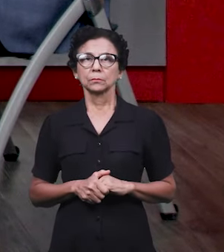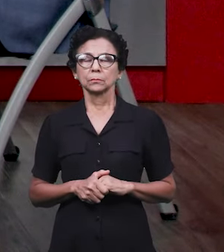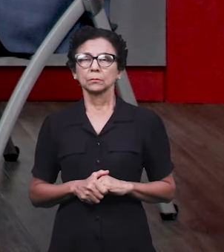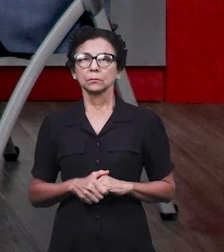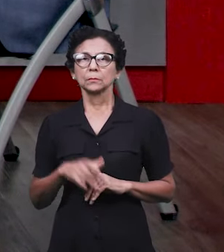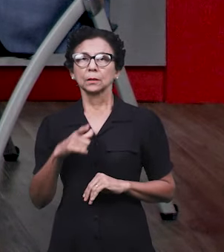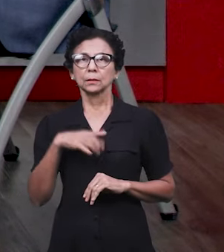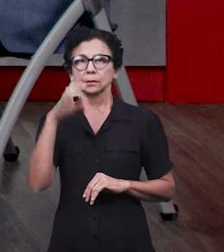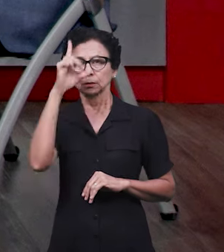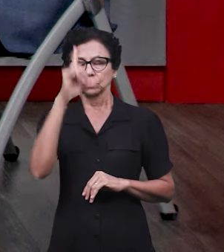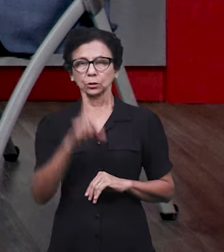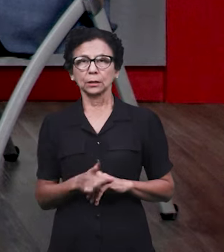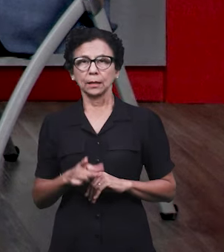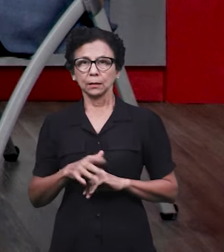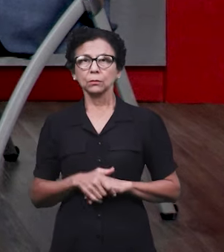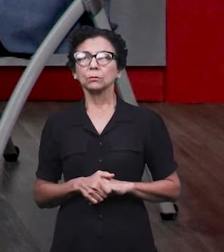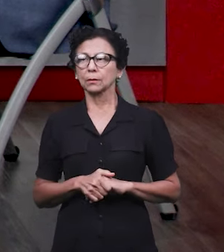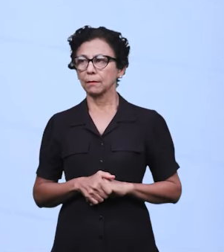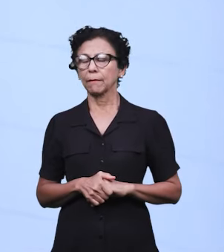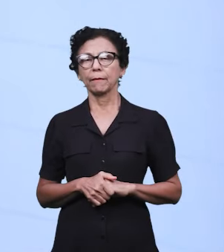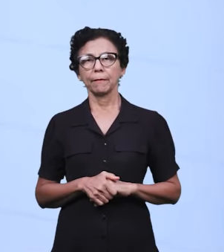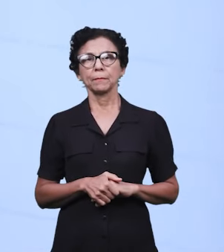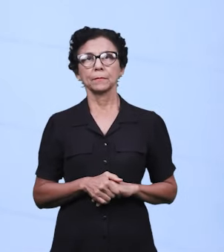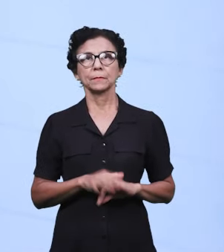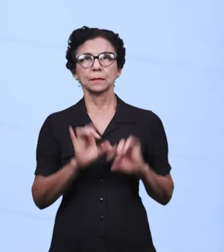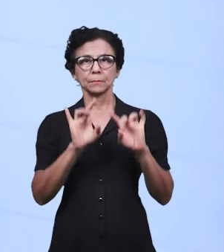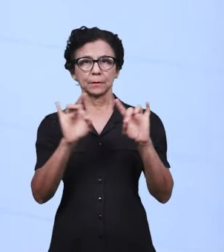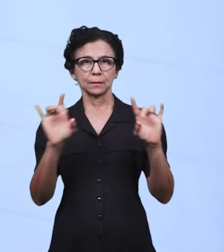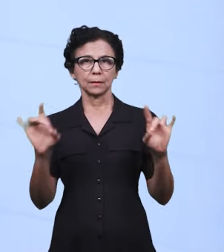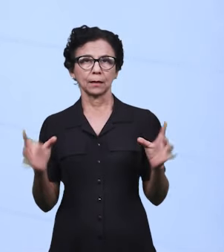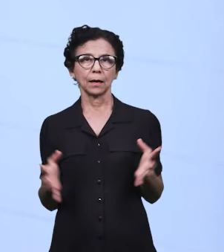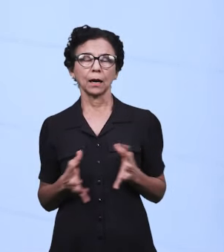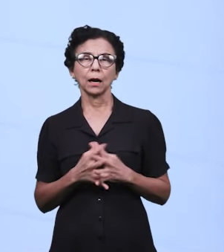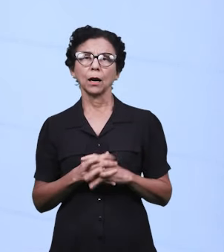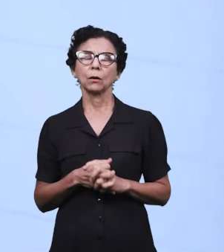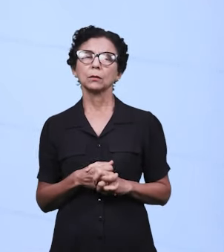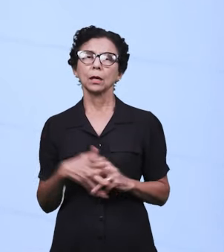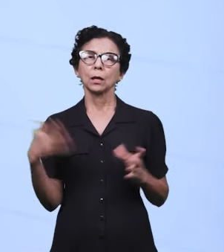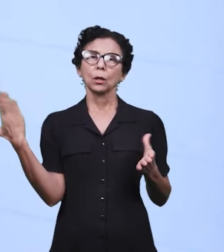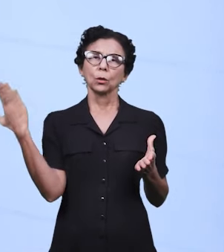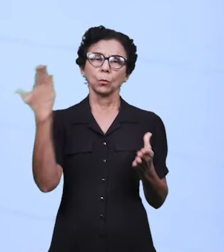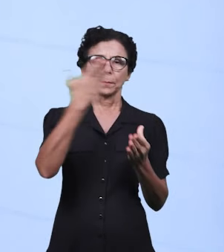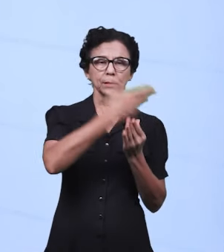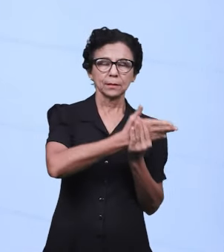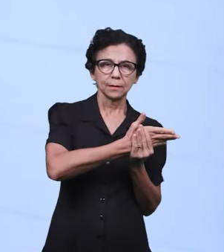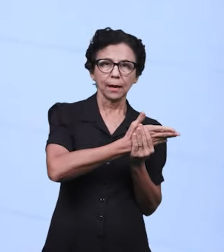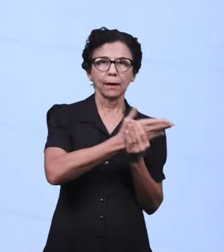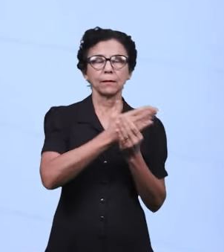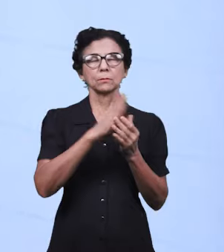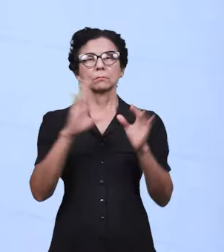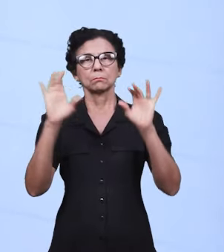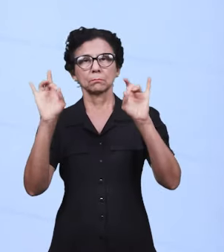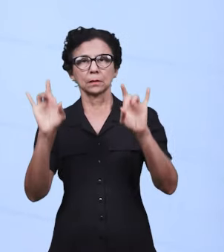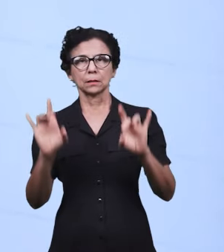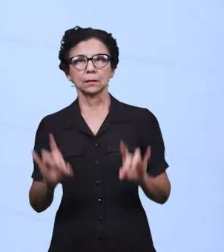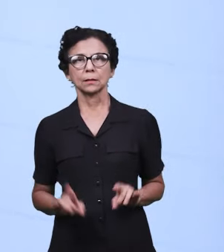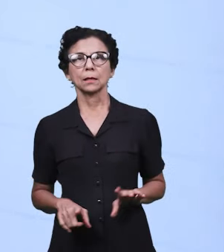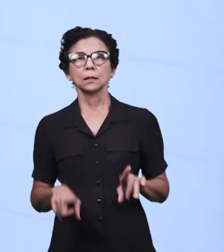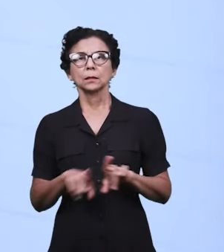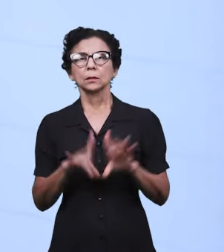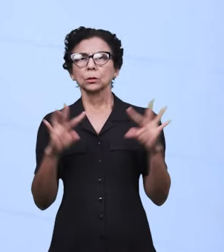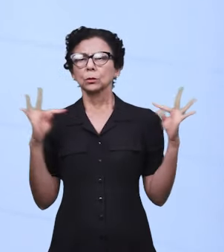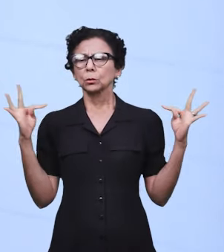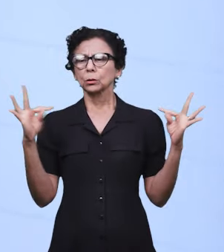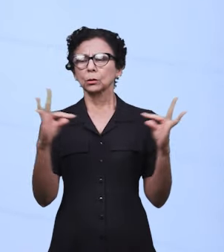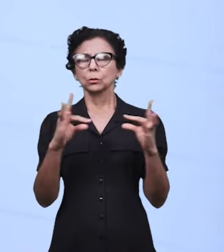tem prioridade ali, né, na tramitação do processo e também prioridade em todos